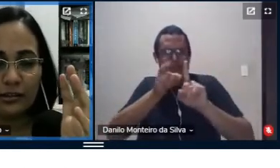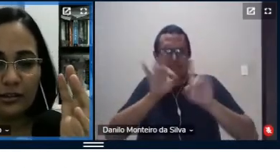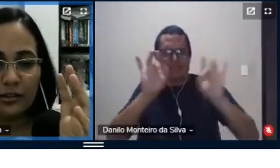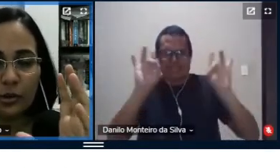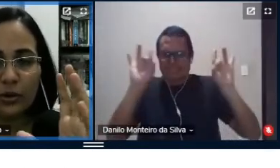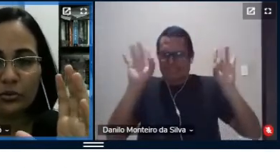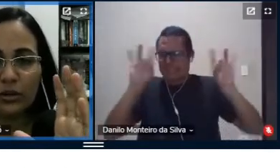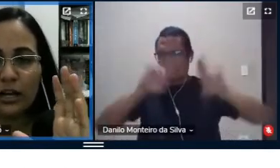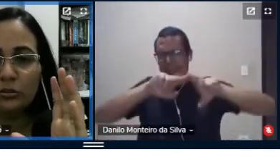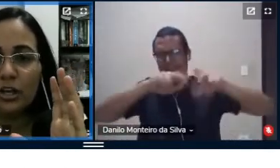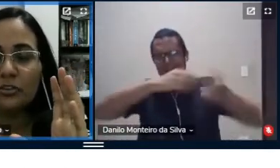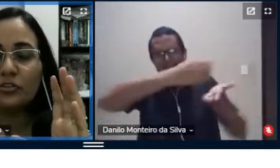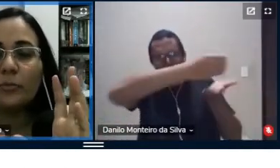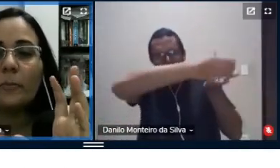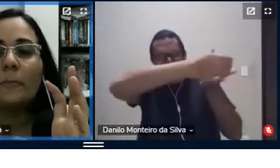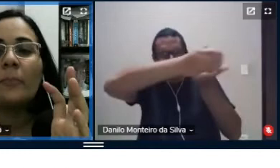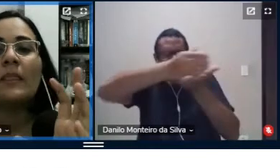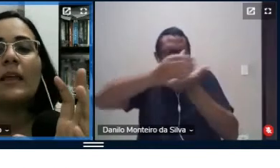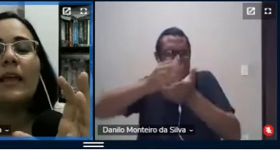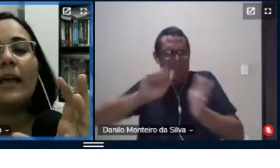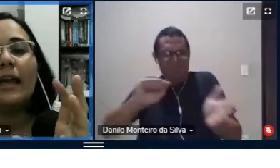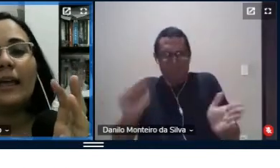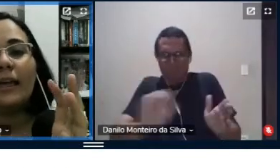é quase um carro nosso.